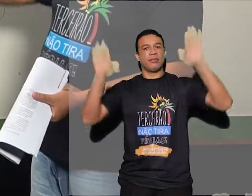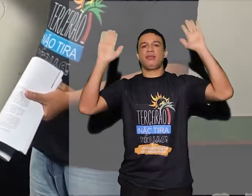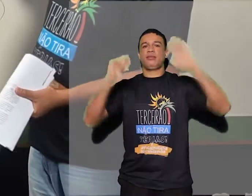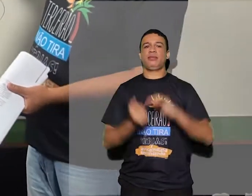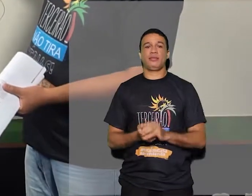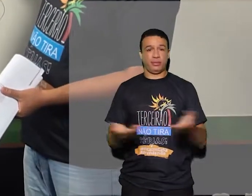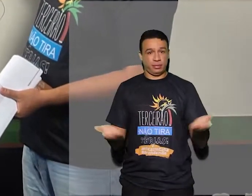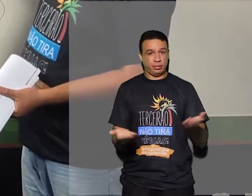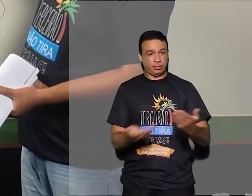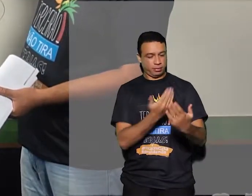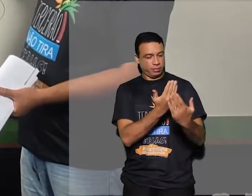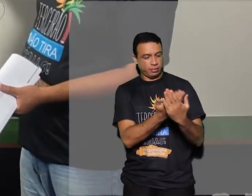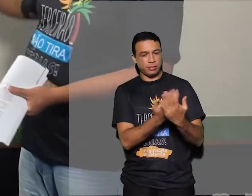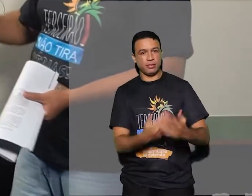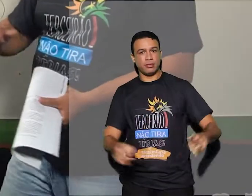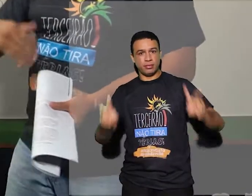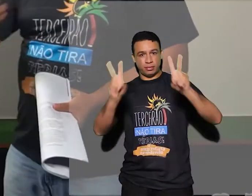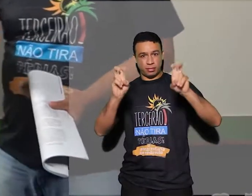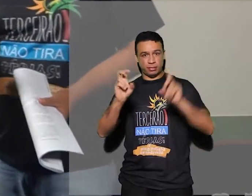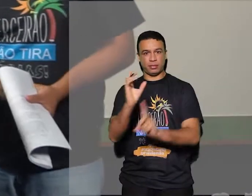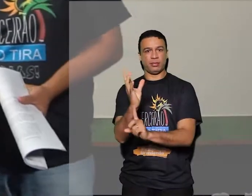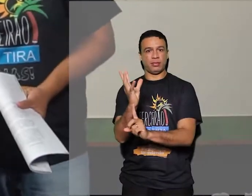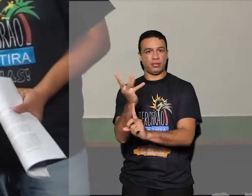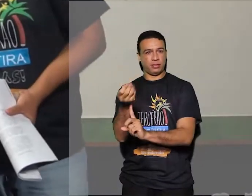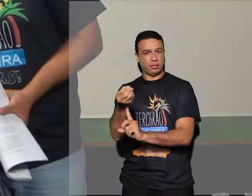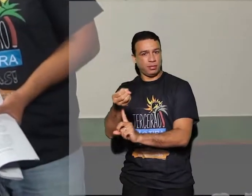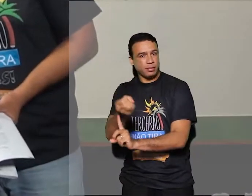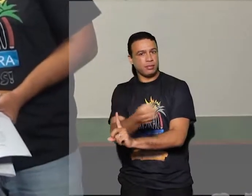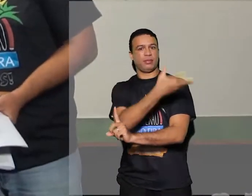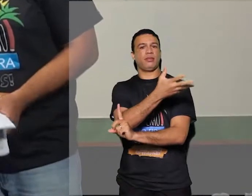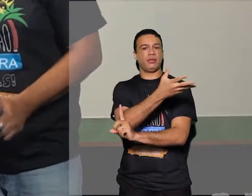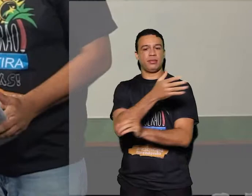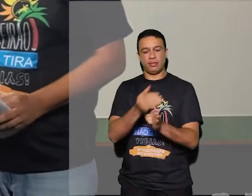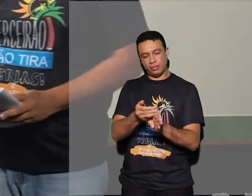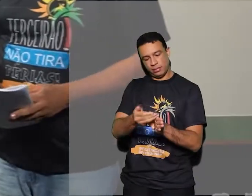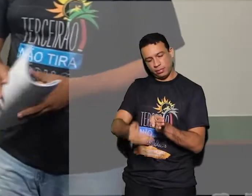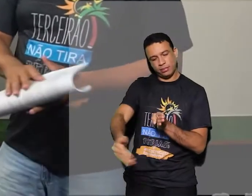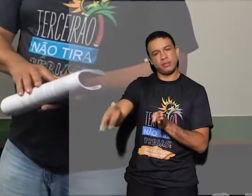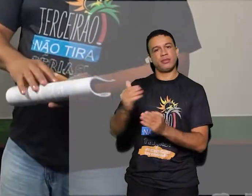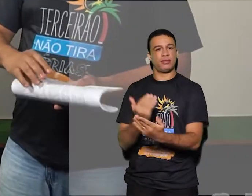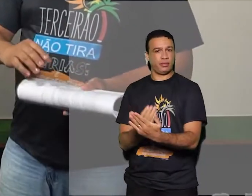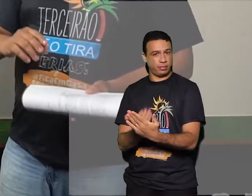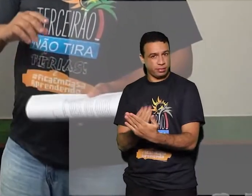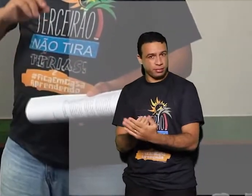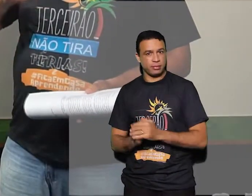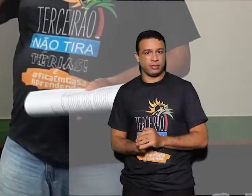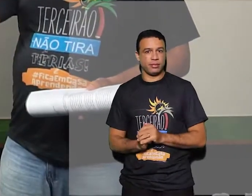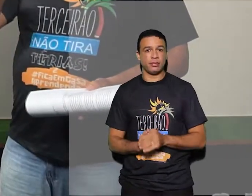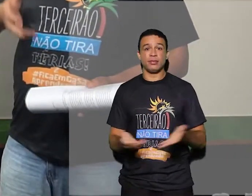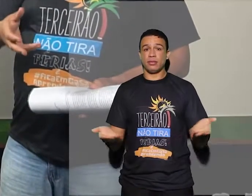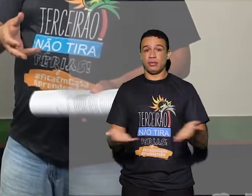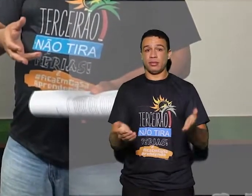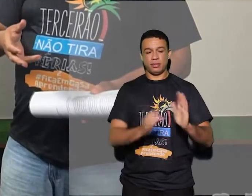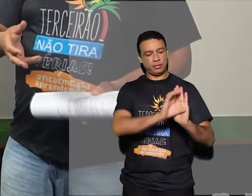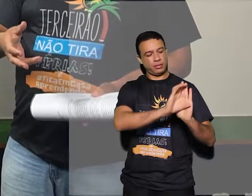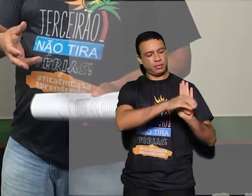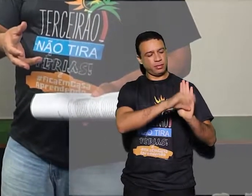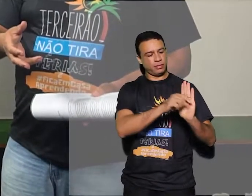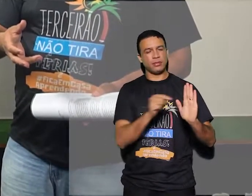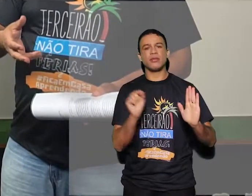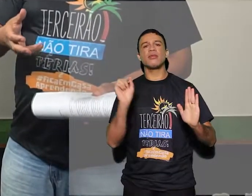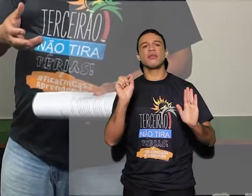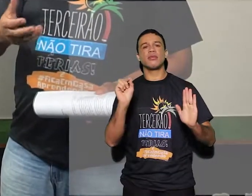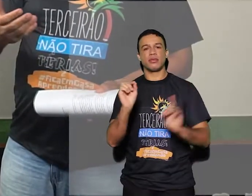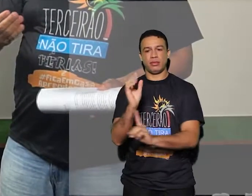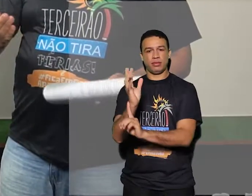trabalhar o nosso conteúdo, que é arte moderna, e vários andamentos a seguir, ok? A gente vai começar trabalhando com esse conceito do que seria arte